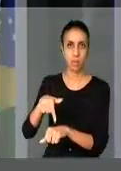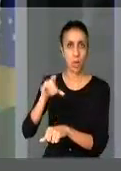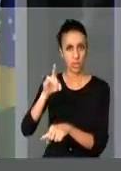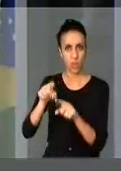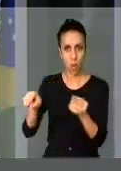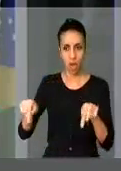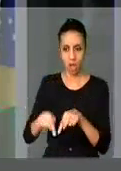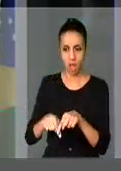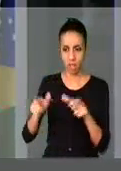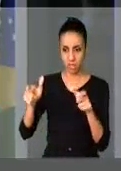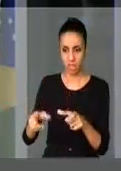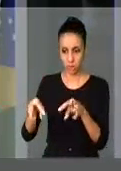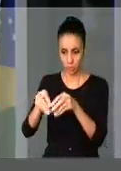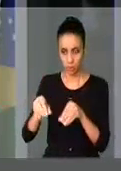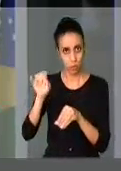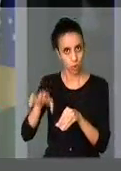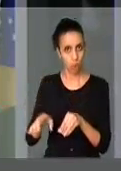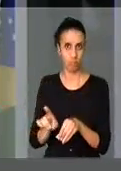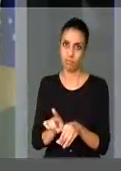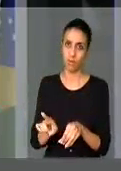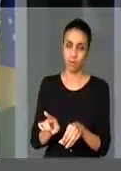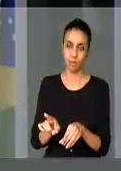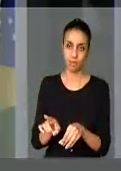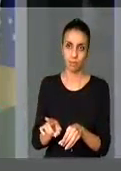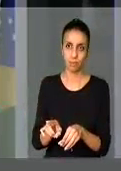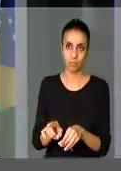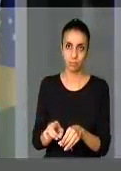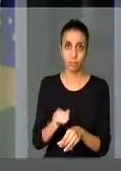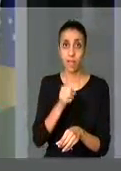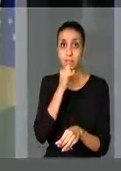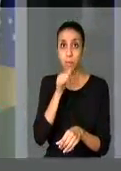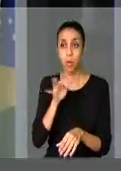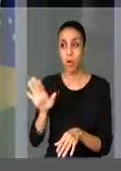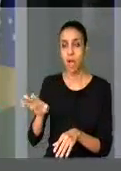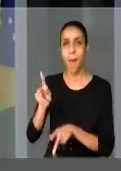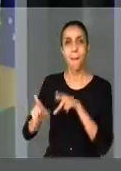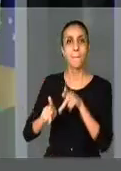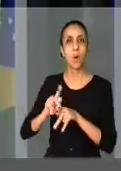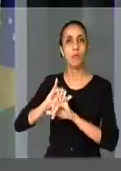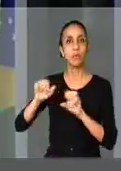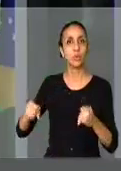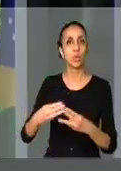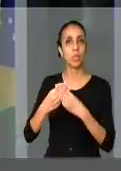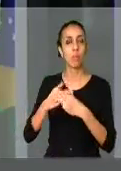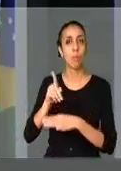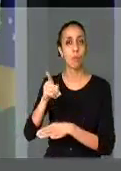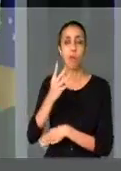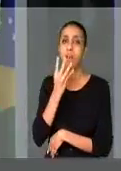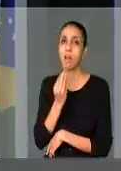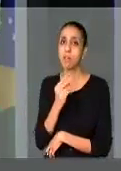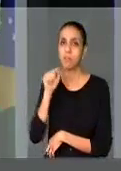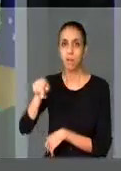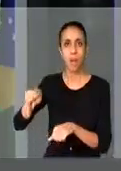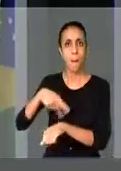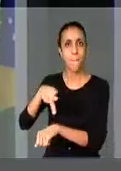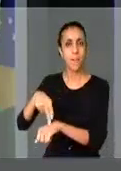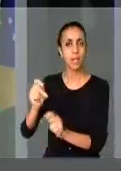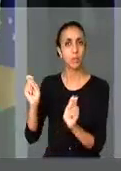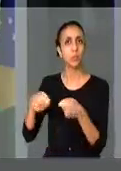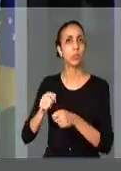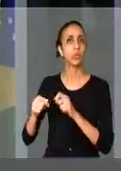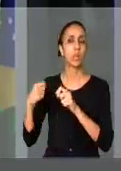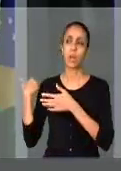território, cujo exemplo mesmo é o povo judeu. Israel é uma nação que conseguiu